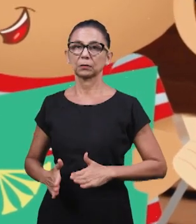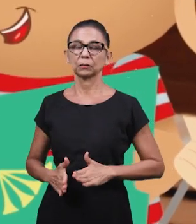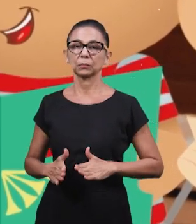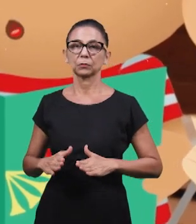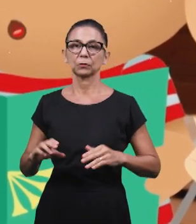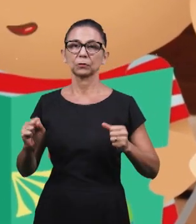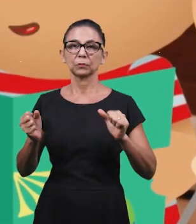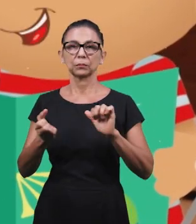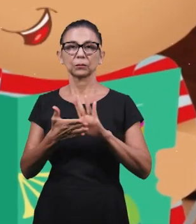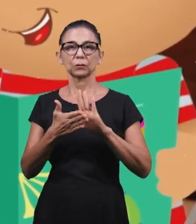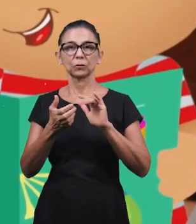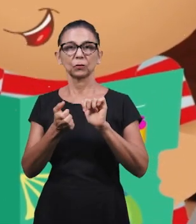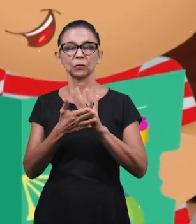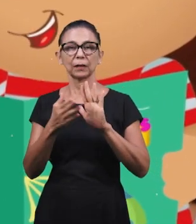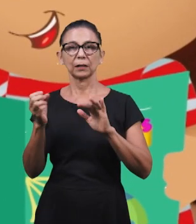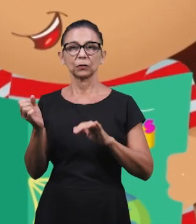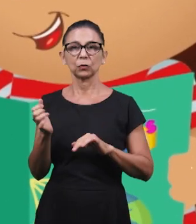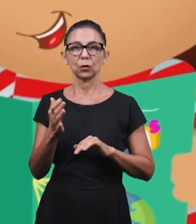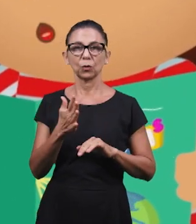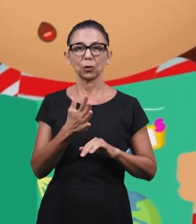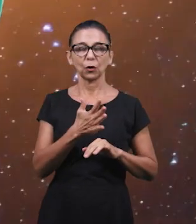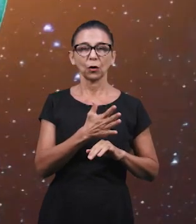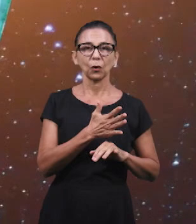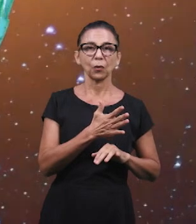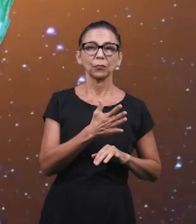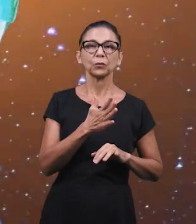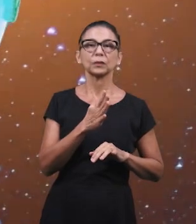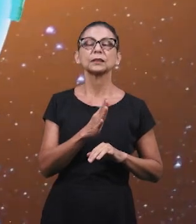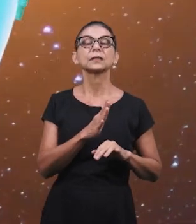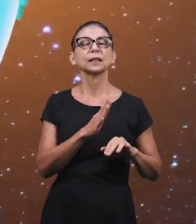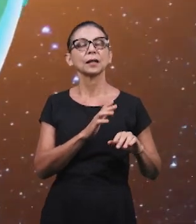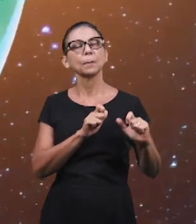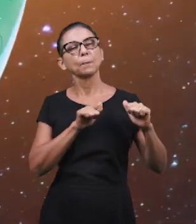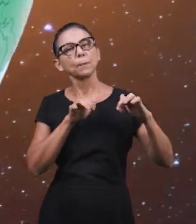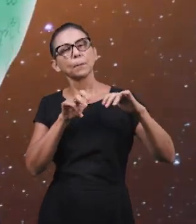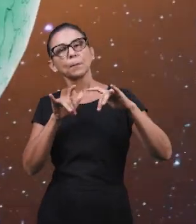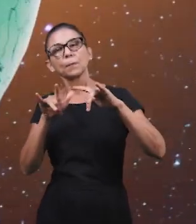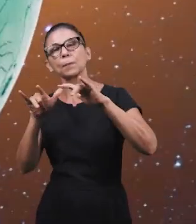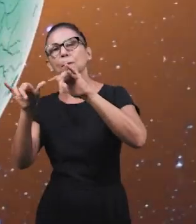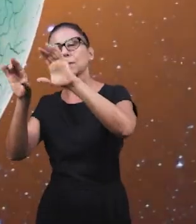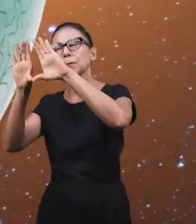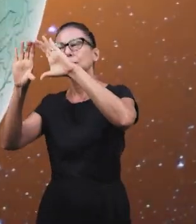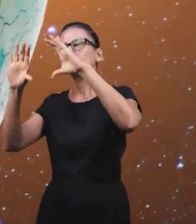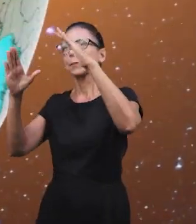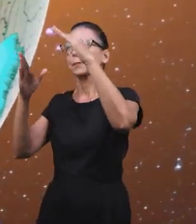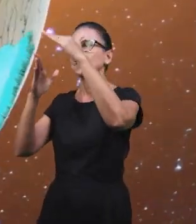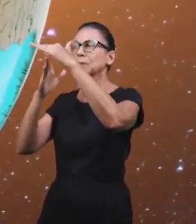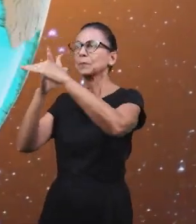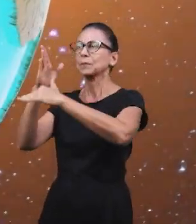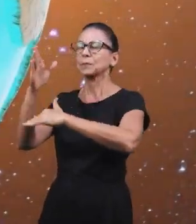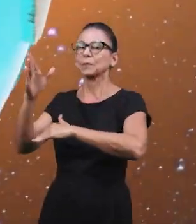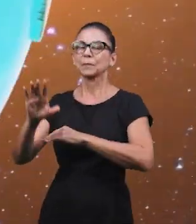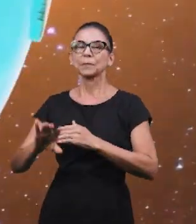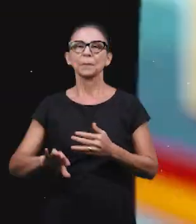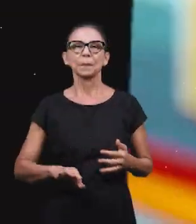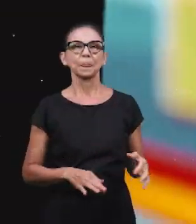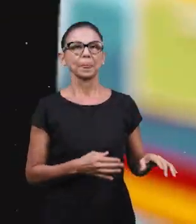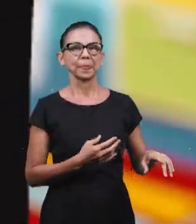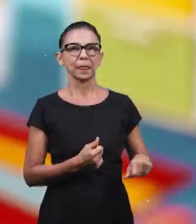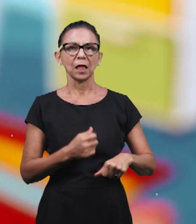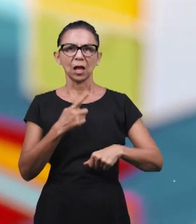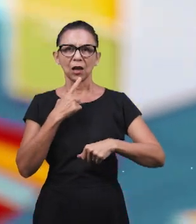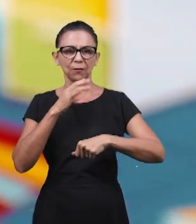um novo canto, subirá pra morar com Jesus. Este fio